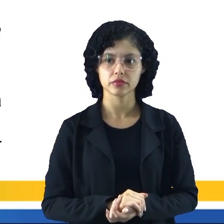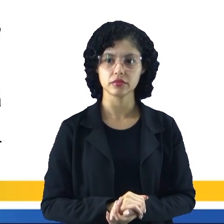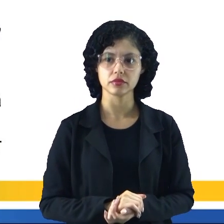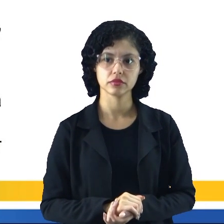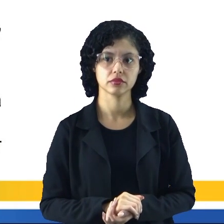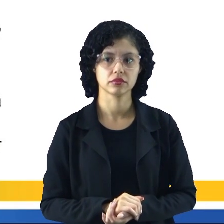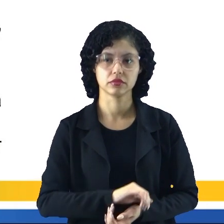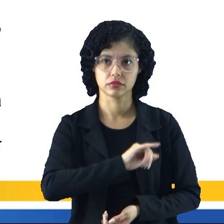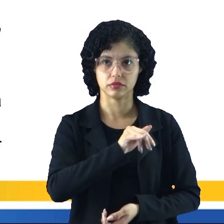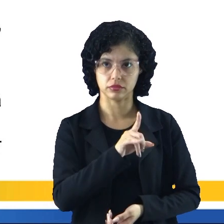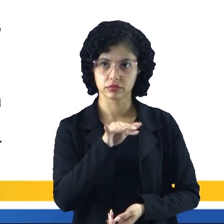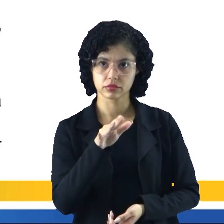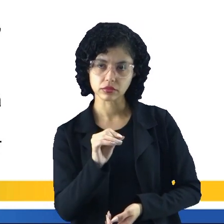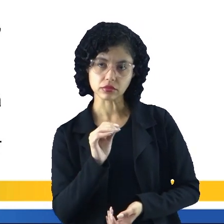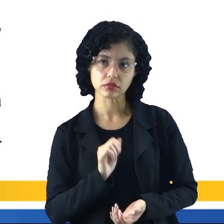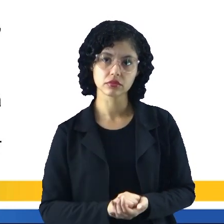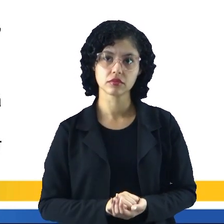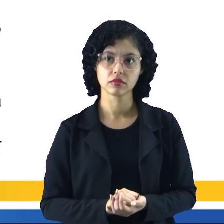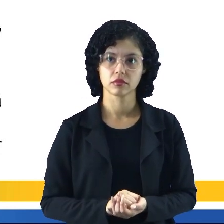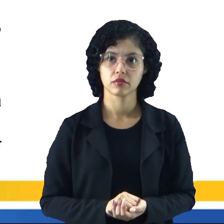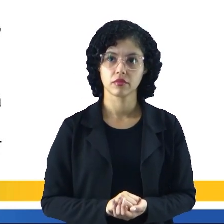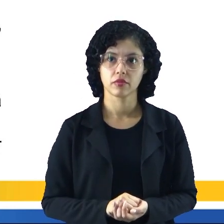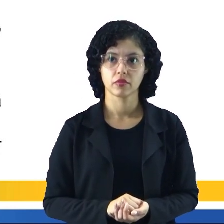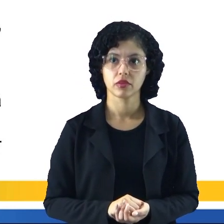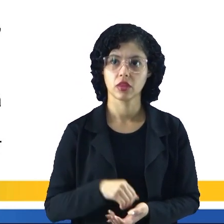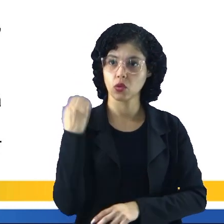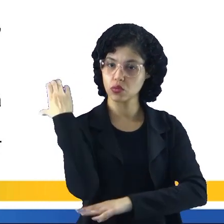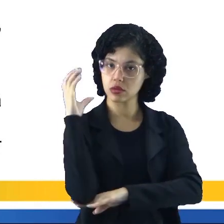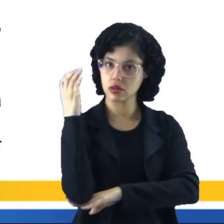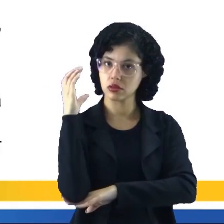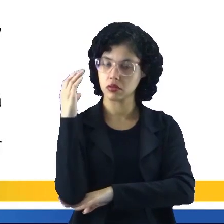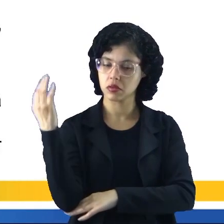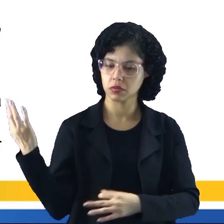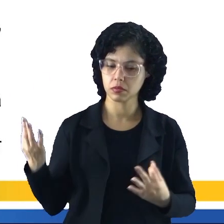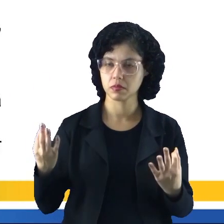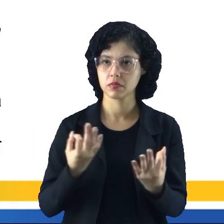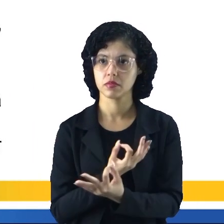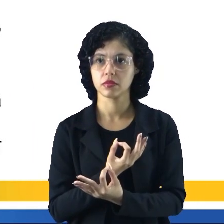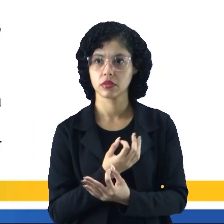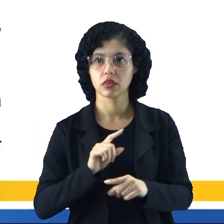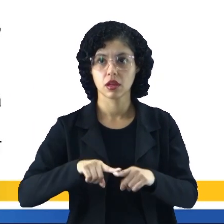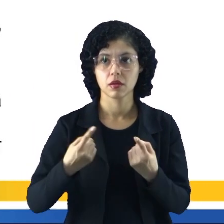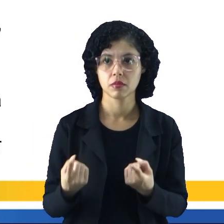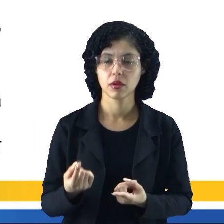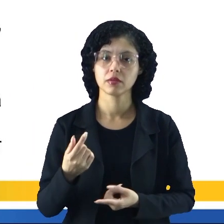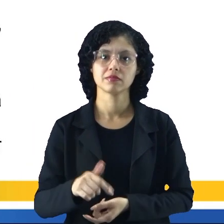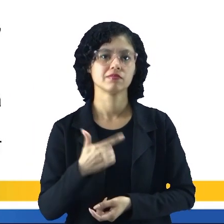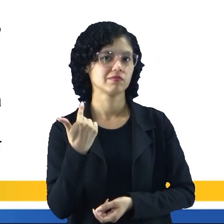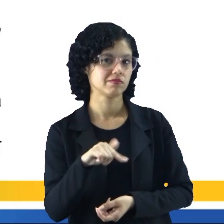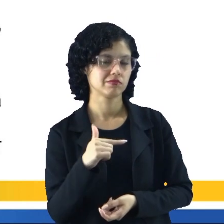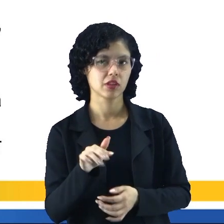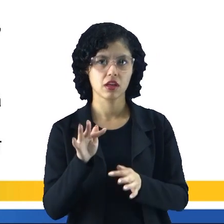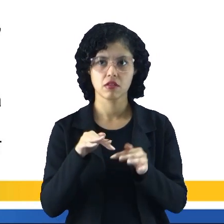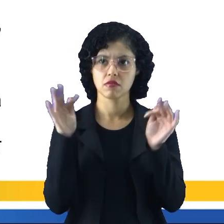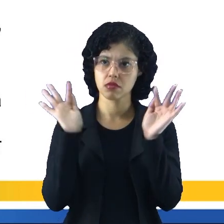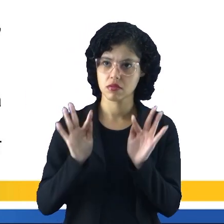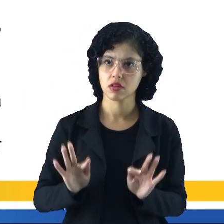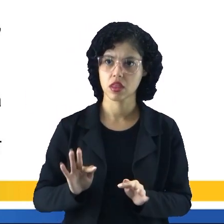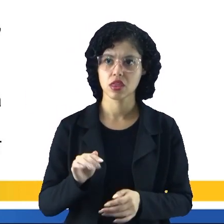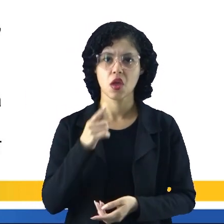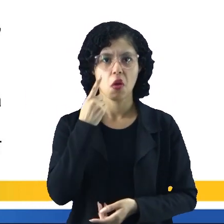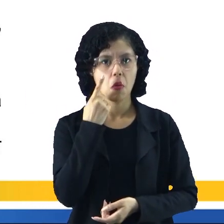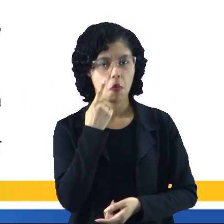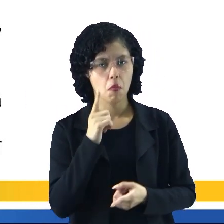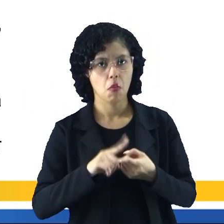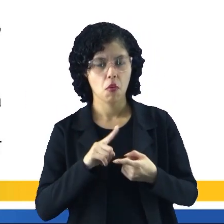João 0 que o Wagner Moura É um cientista genial mas infeliz porque há 20 anos atrás Foi